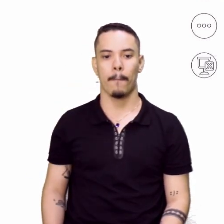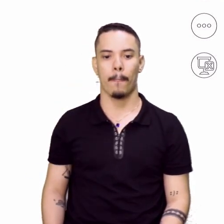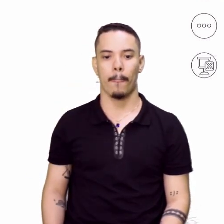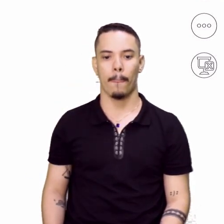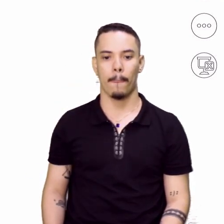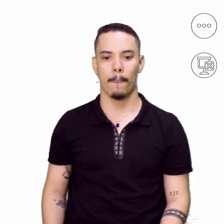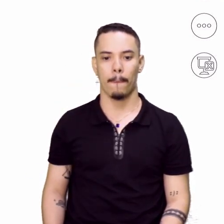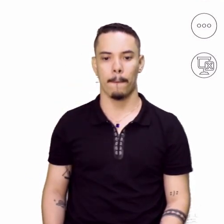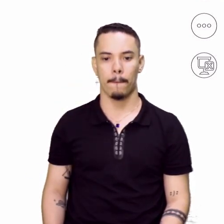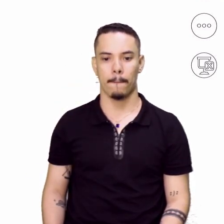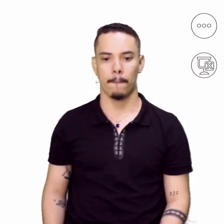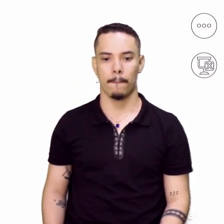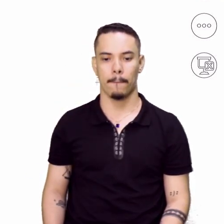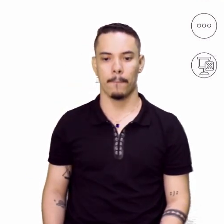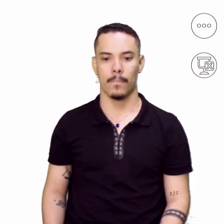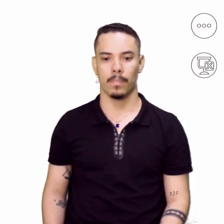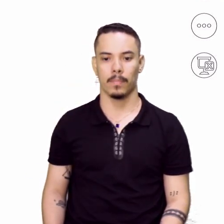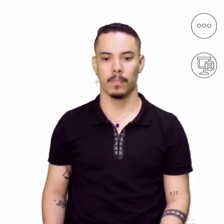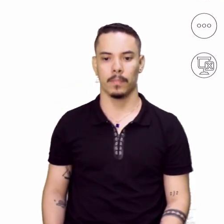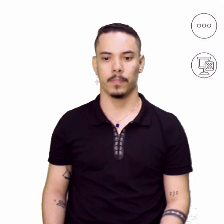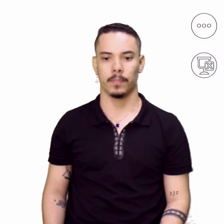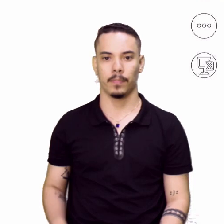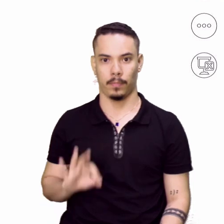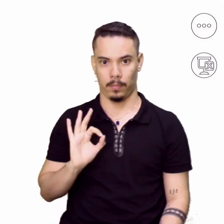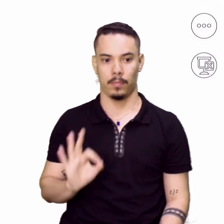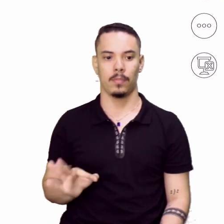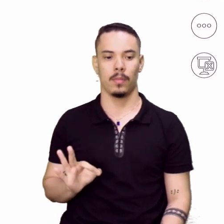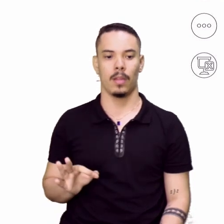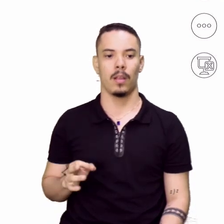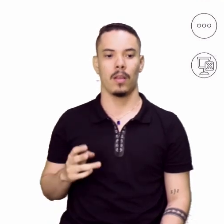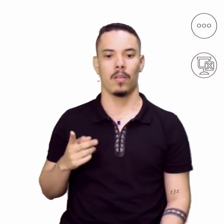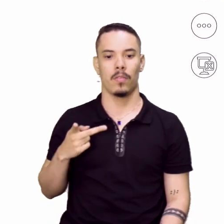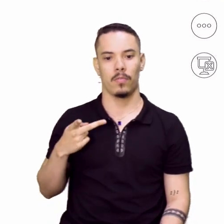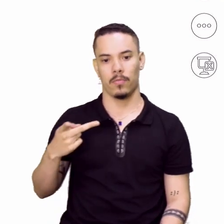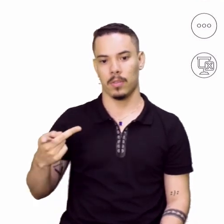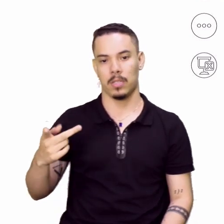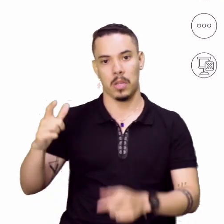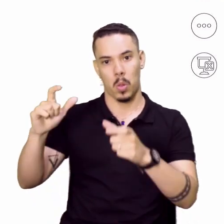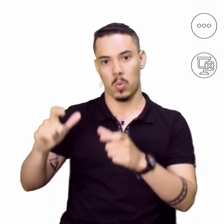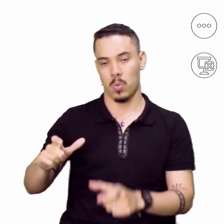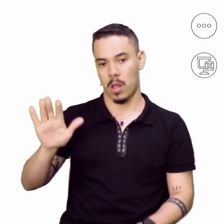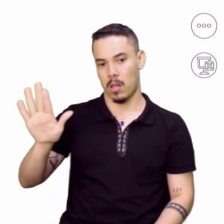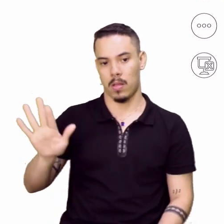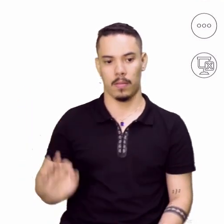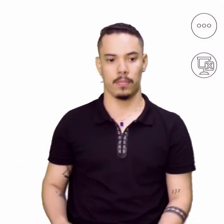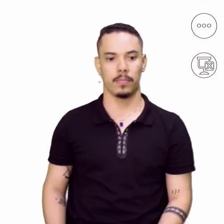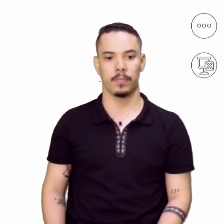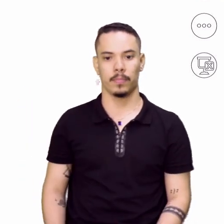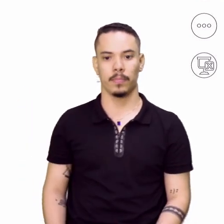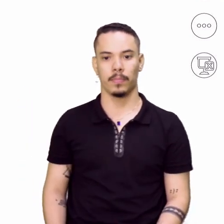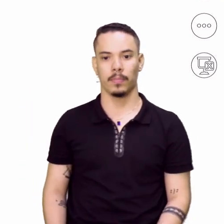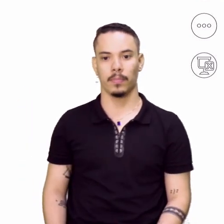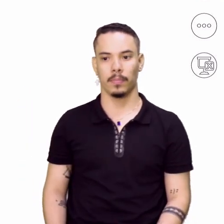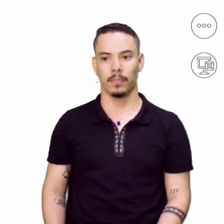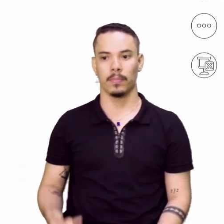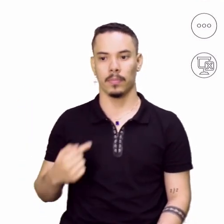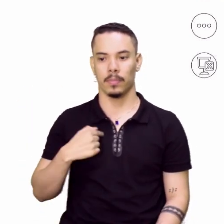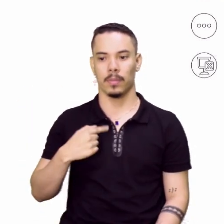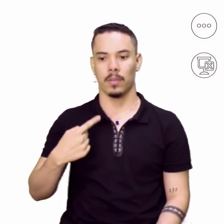our Berman Branch Ou seja é um lugar aqui tá Então não vou nem Traduzir eu